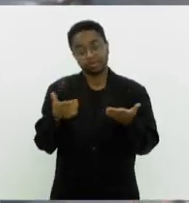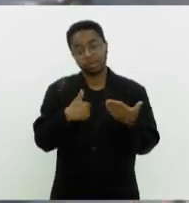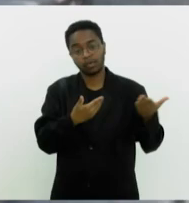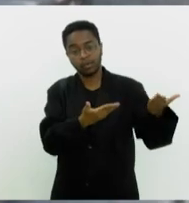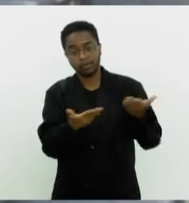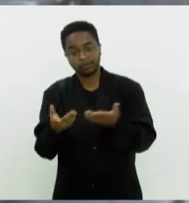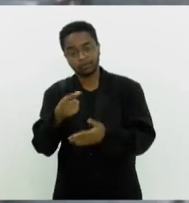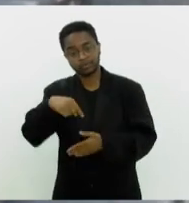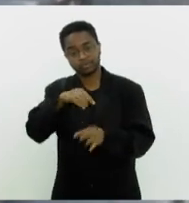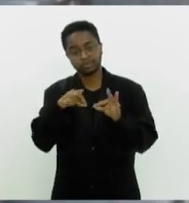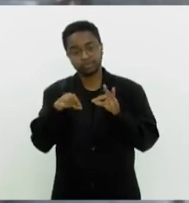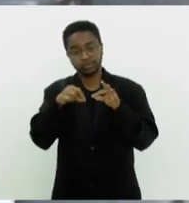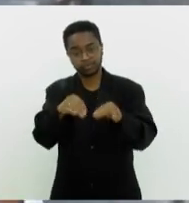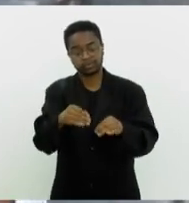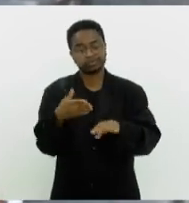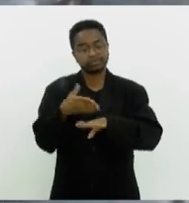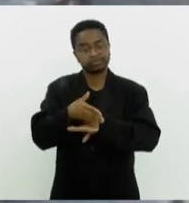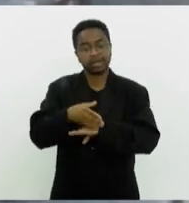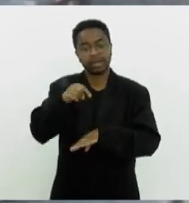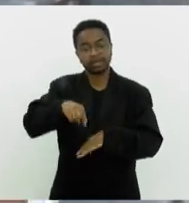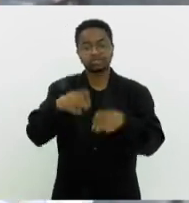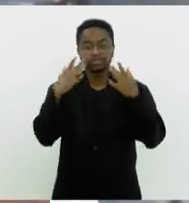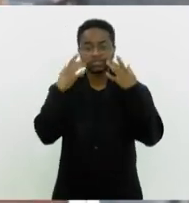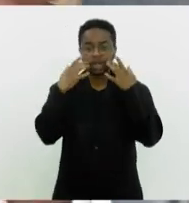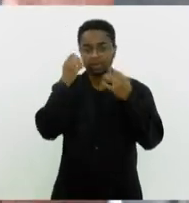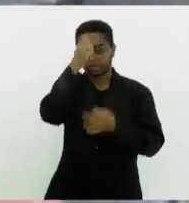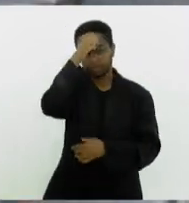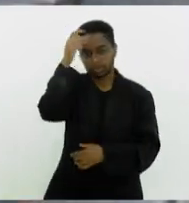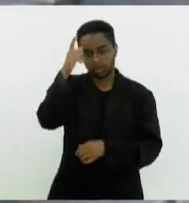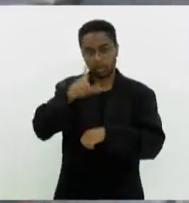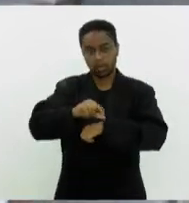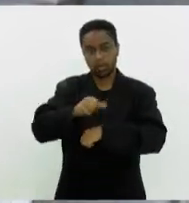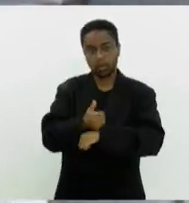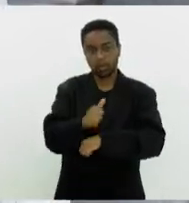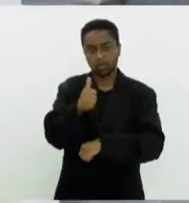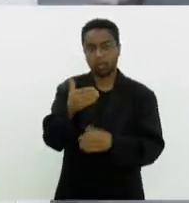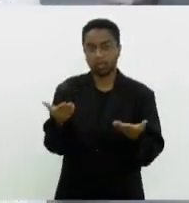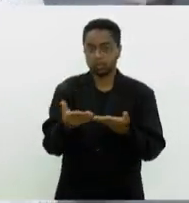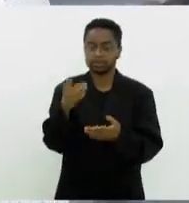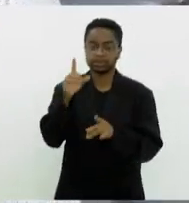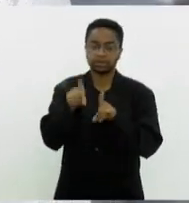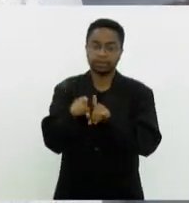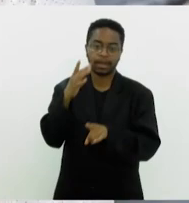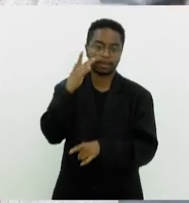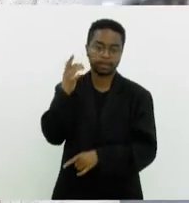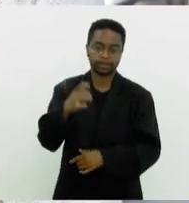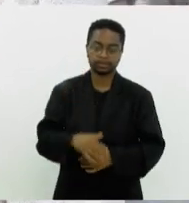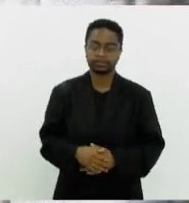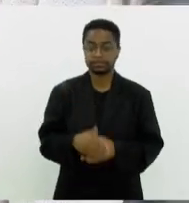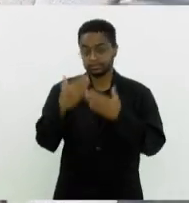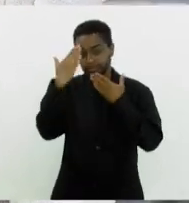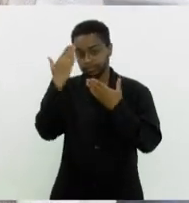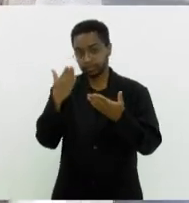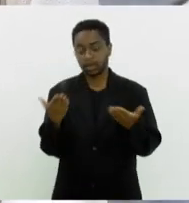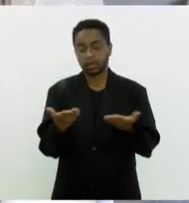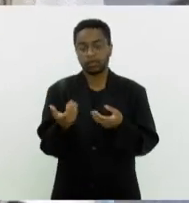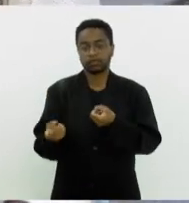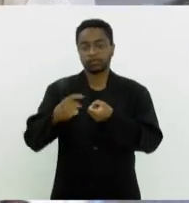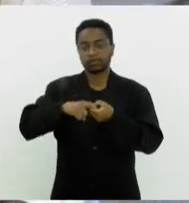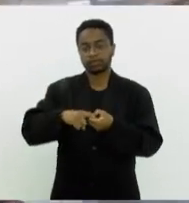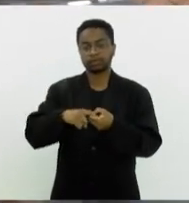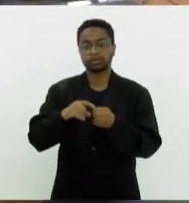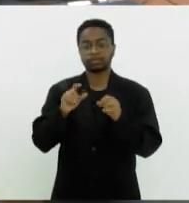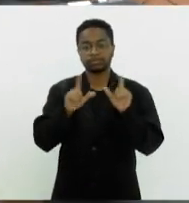todas aqui a estarem aqui no Teatro Municipal às 11 horas, hoje e amanhã. É isso. Obrigado, maestro. Vicente, voltamos com você no